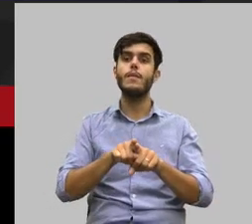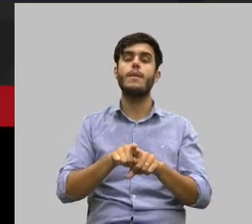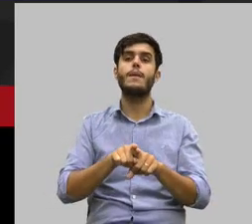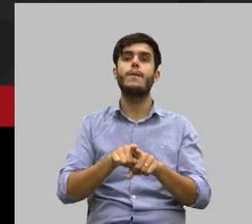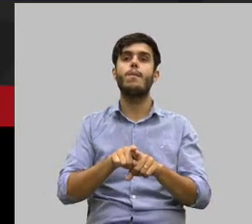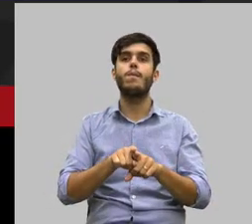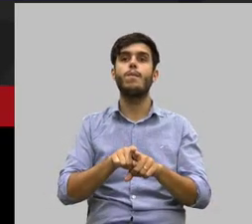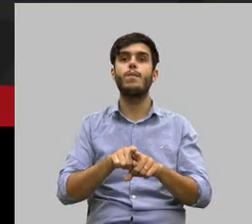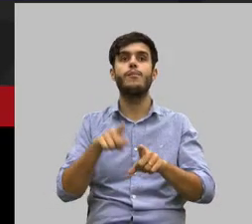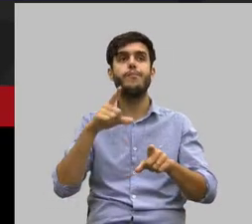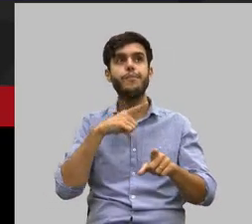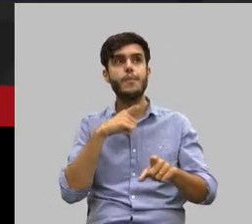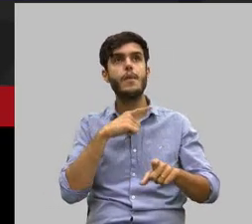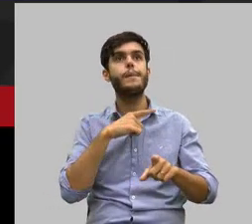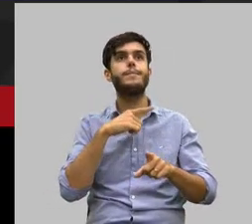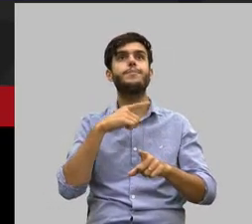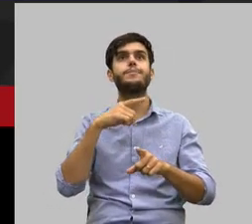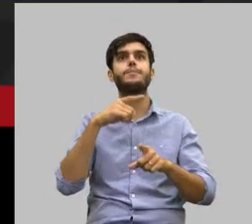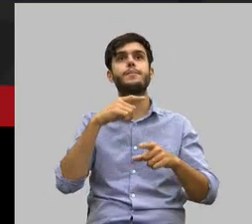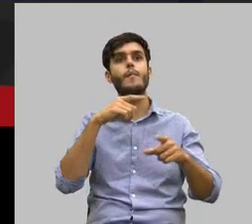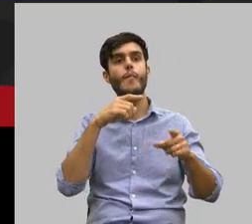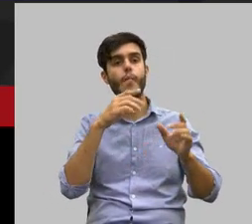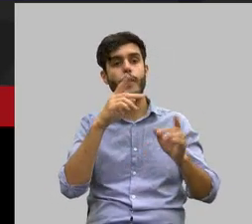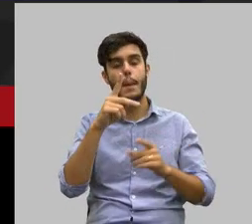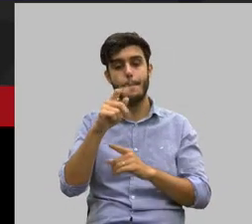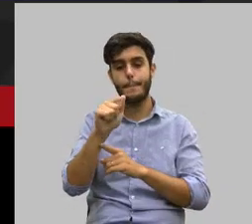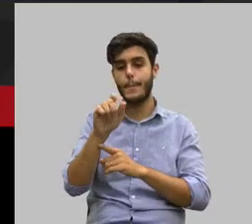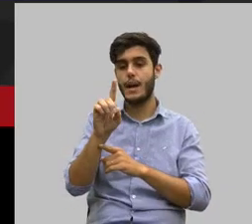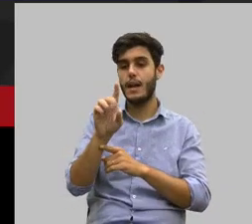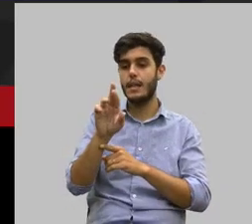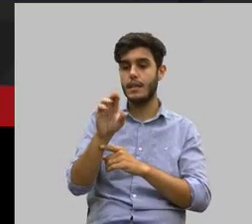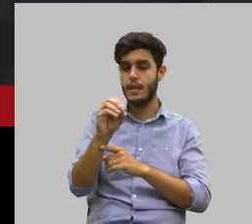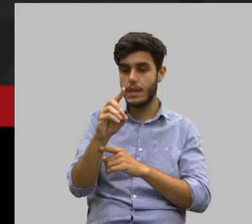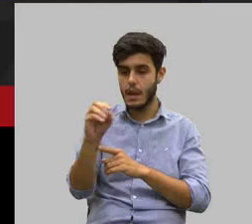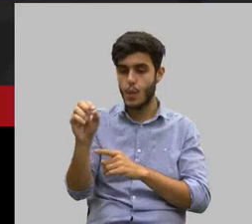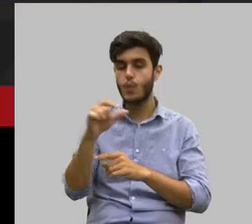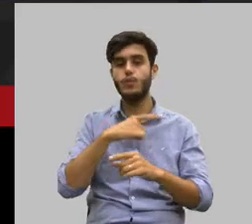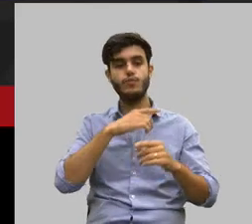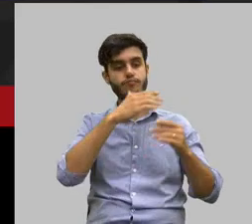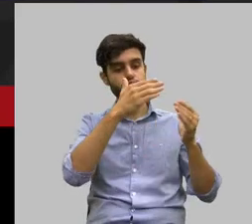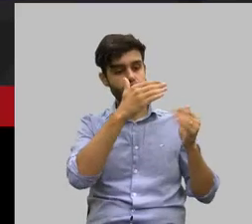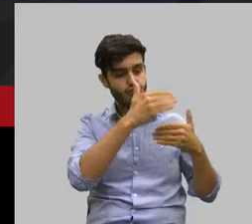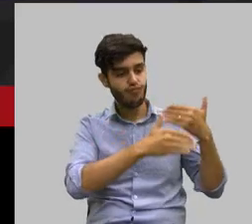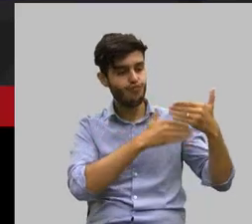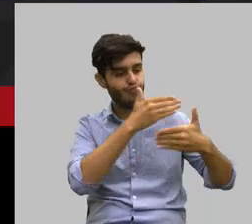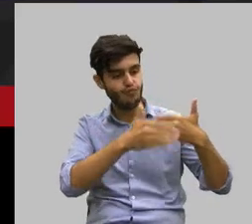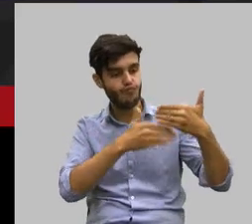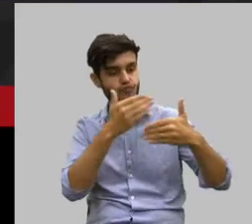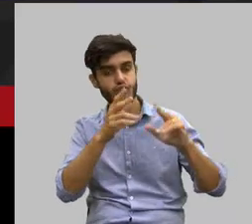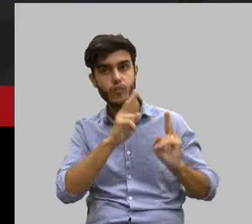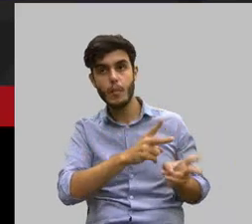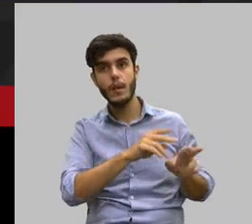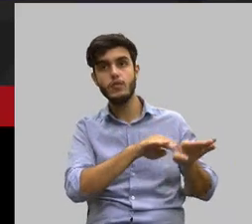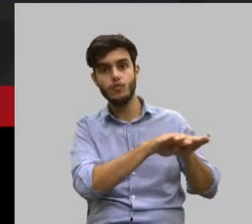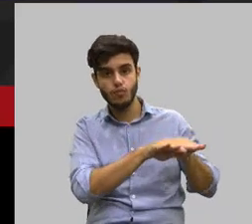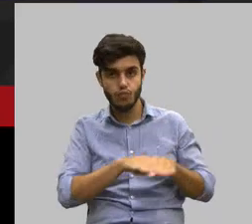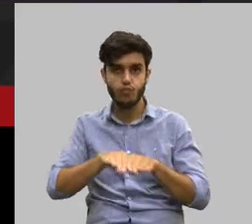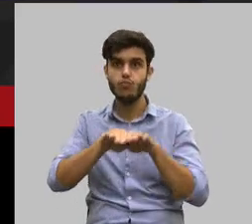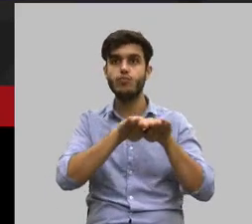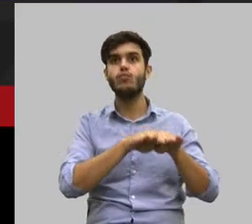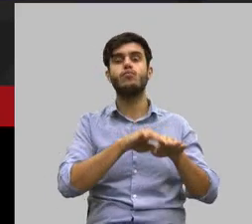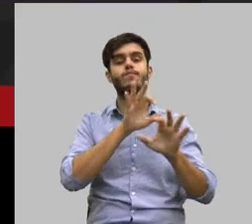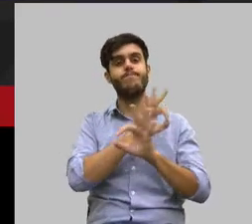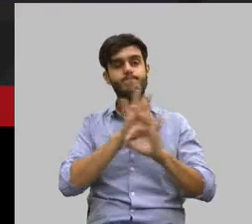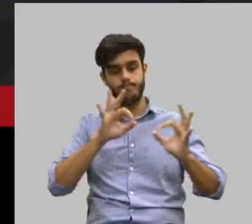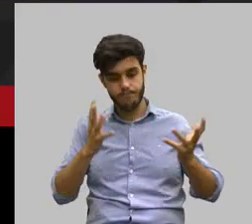é uma padronização deste atendimento atendimento de excelência pelas estruturas da Polícia Civil No que diz respeito